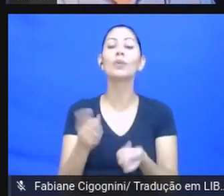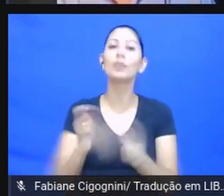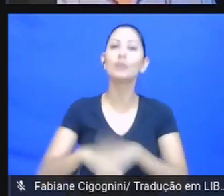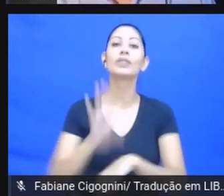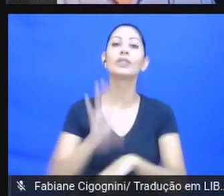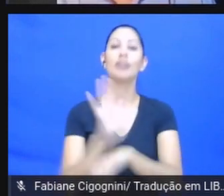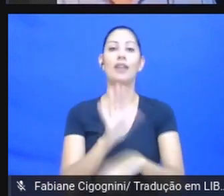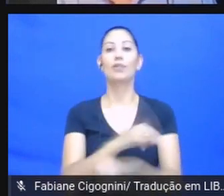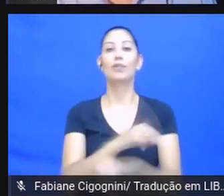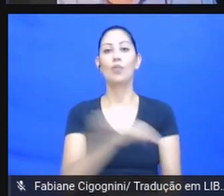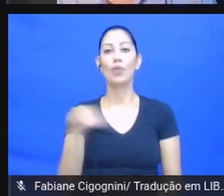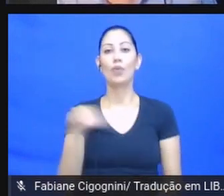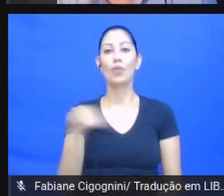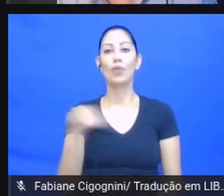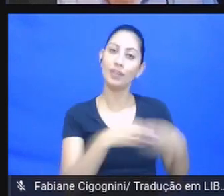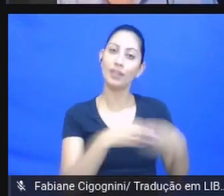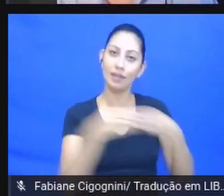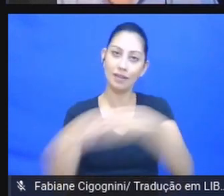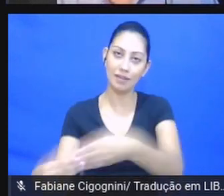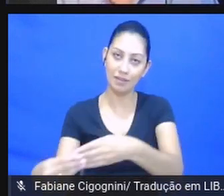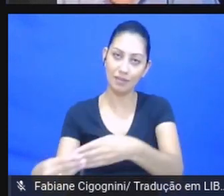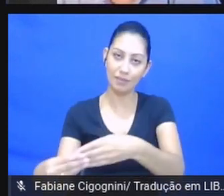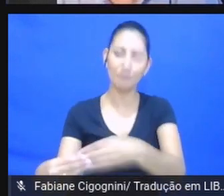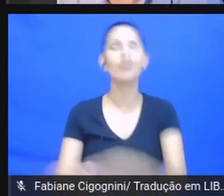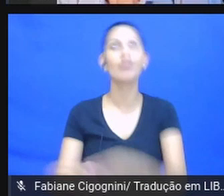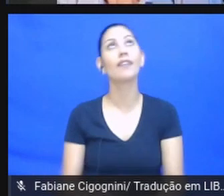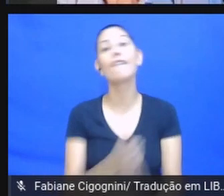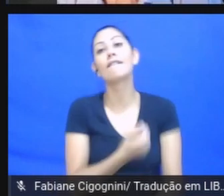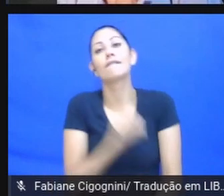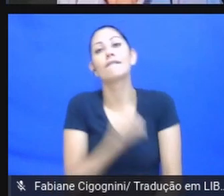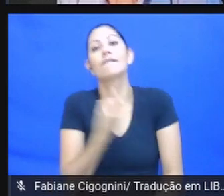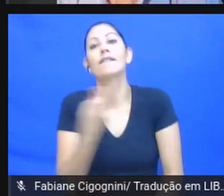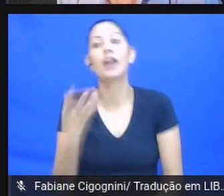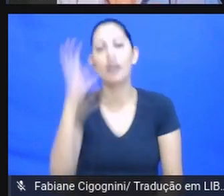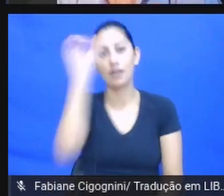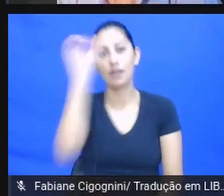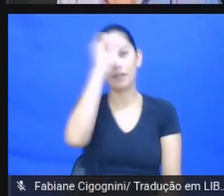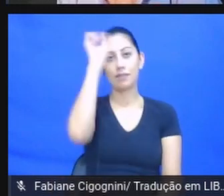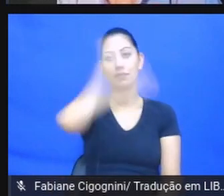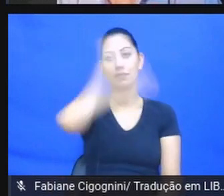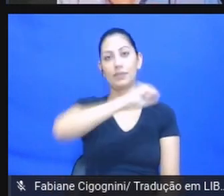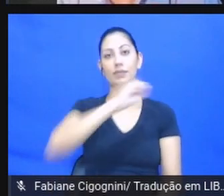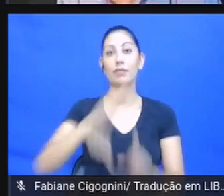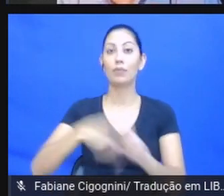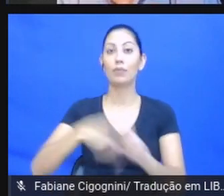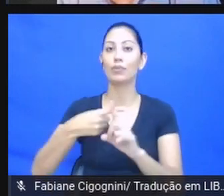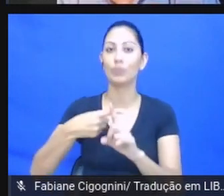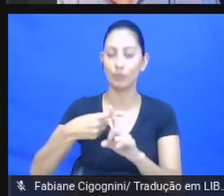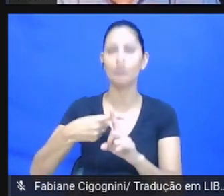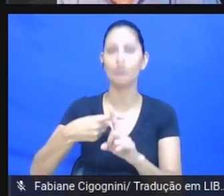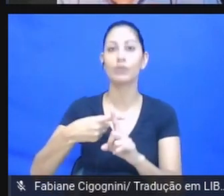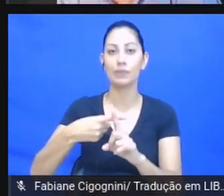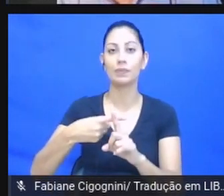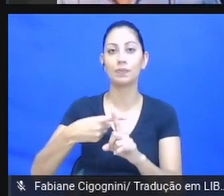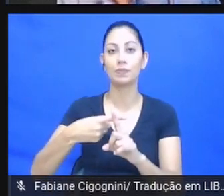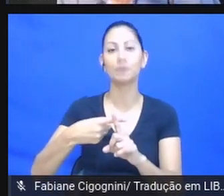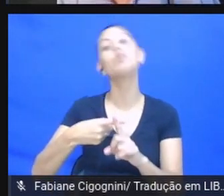alunos para mediar. Enfim, houve muitas aprendizagens positivas.